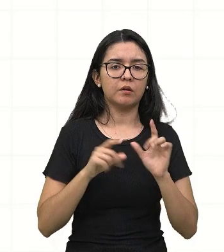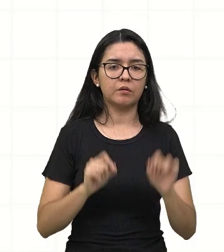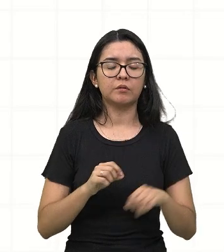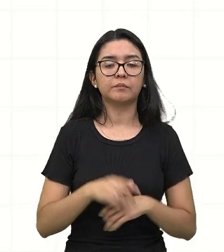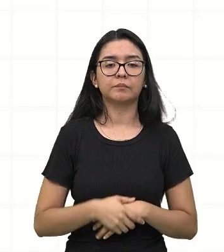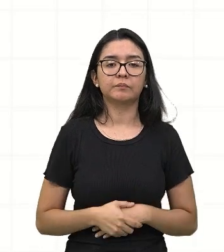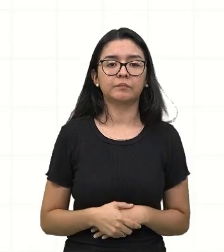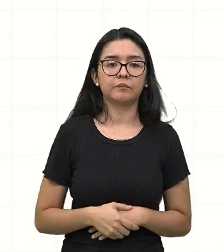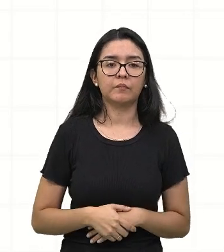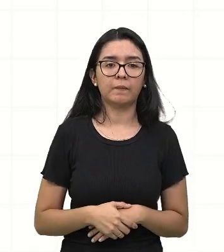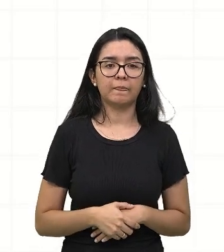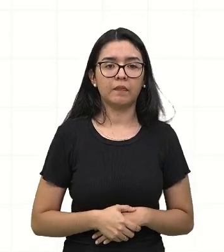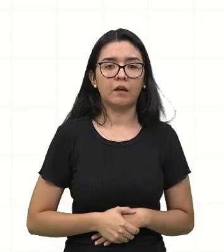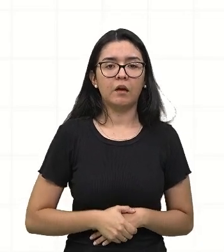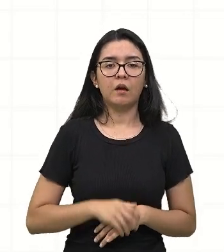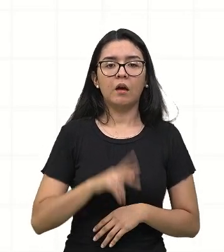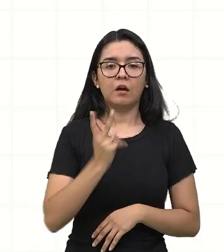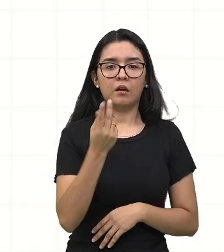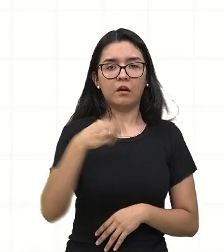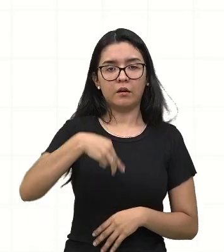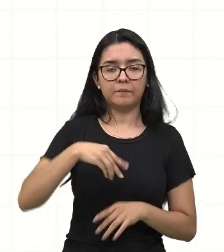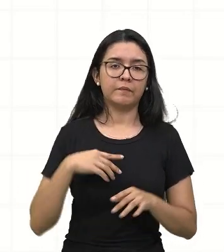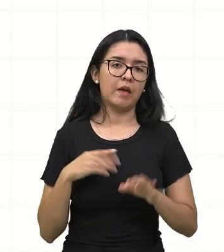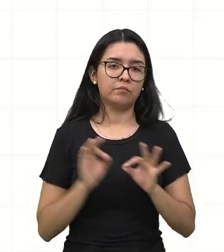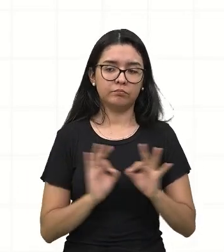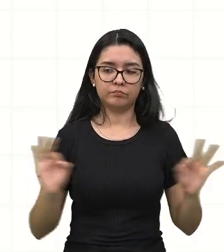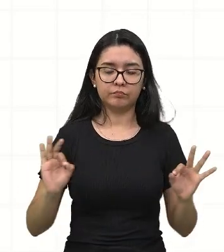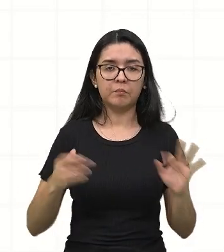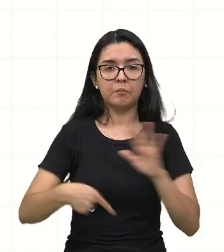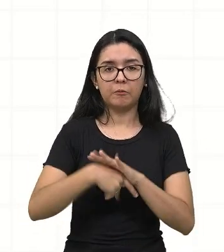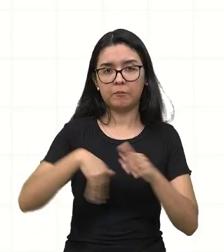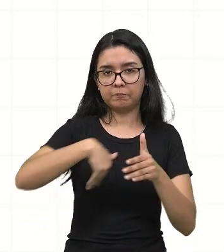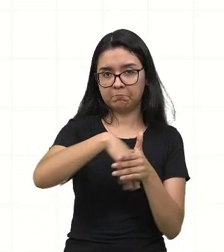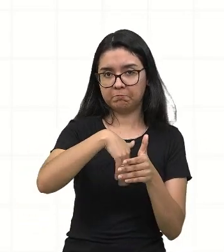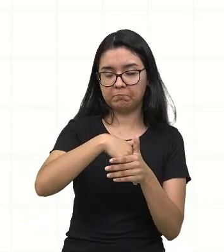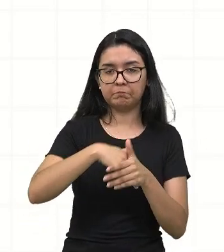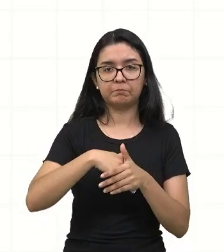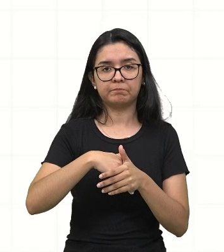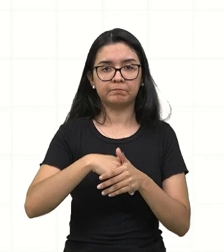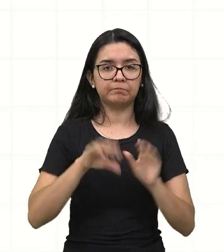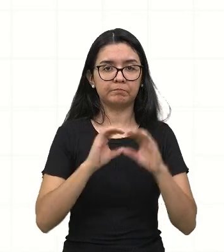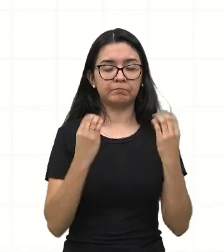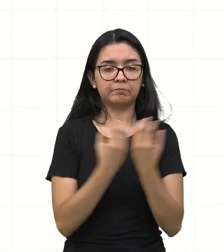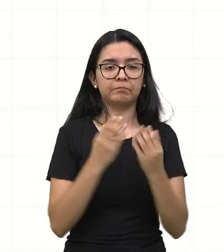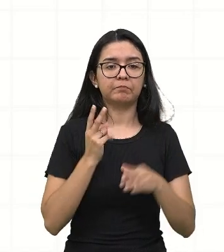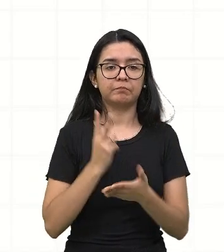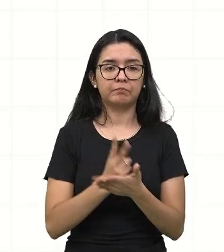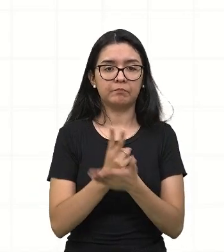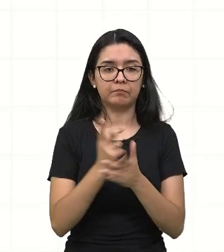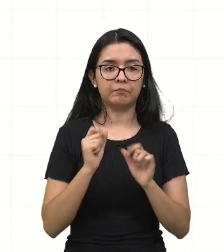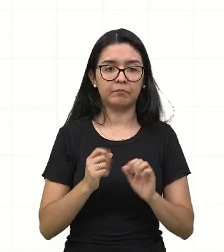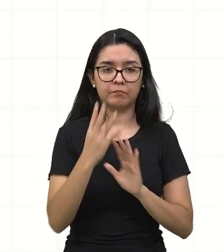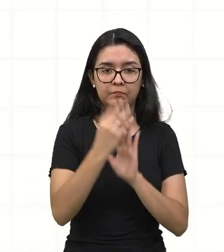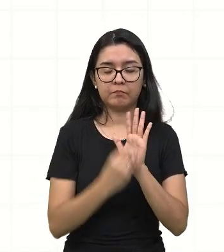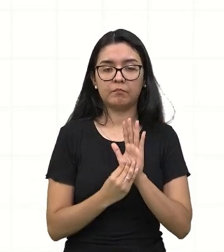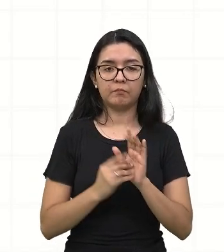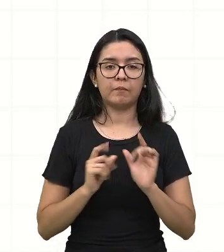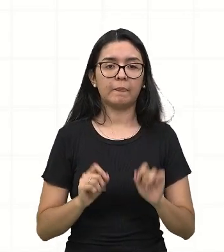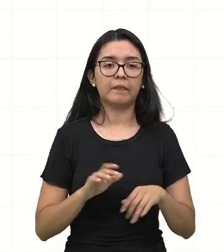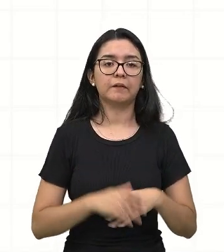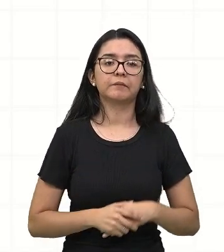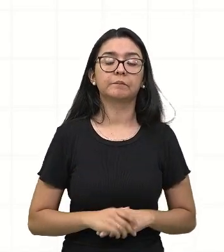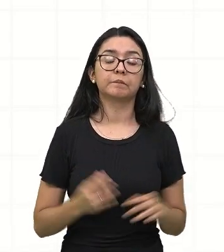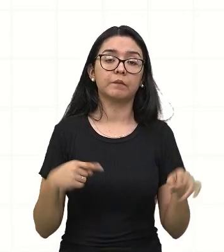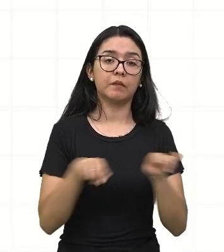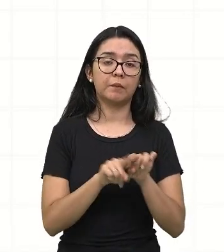é aproximadamente o comprimento de um campo de futebol, tá legal? Então, continuando nosso conteúdo, nós falamos